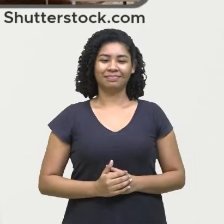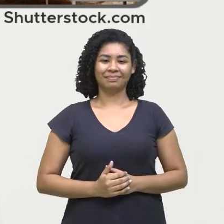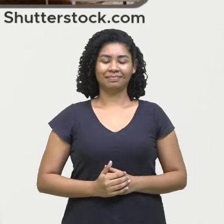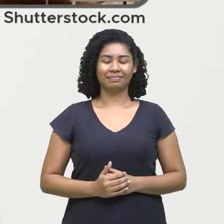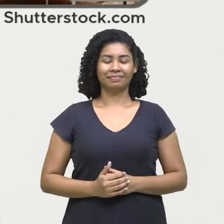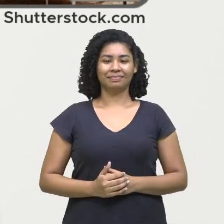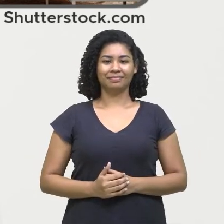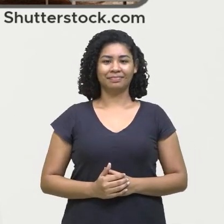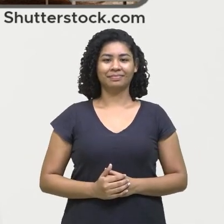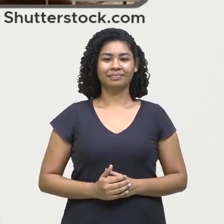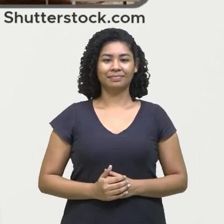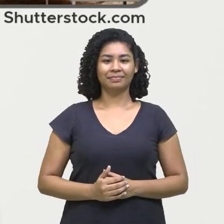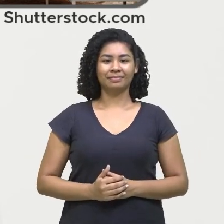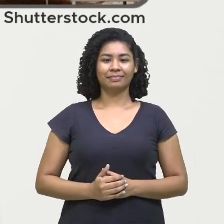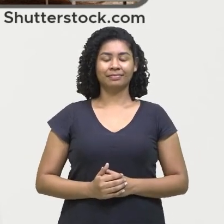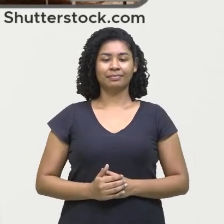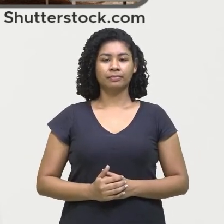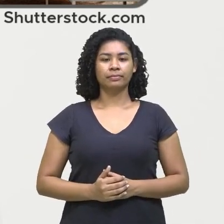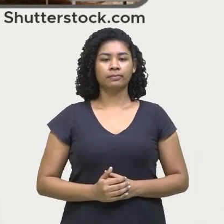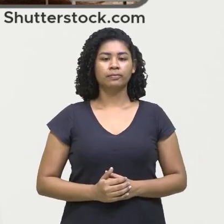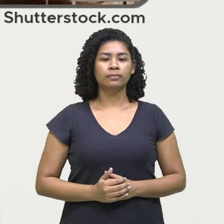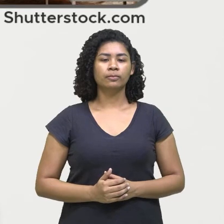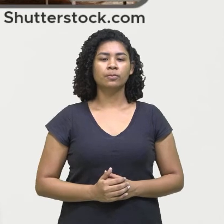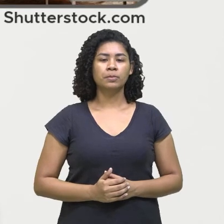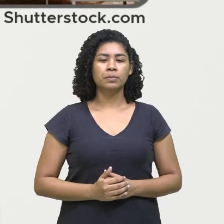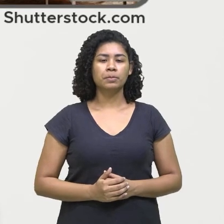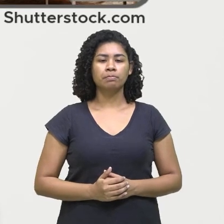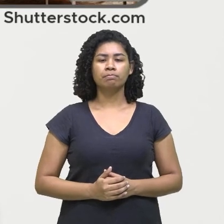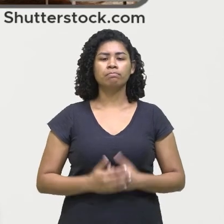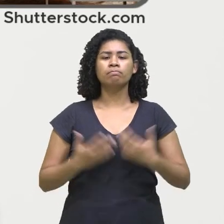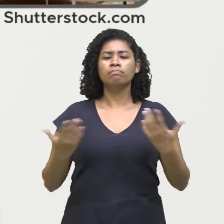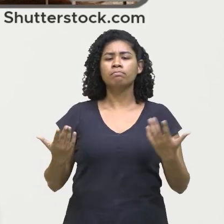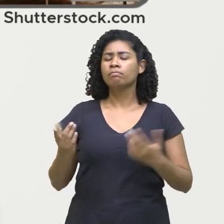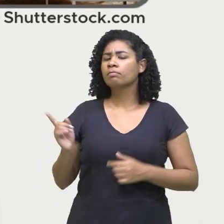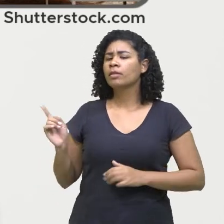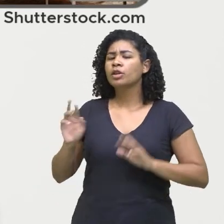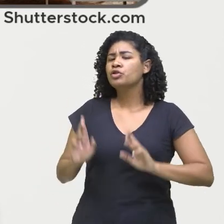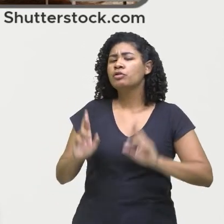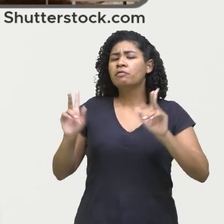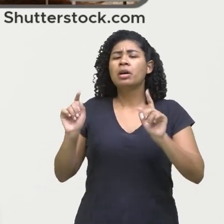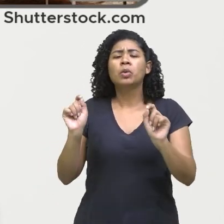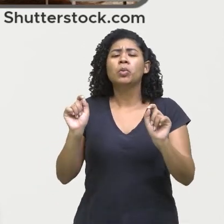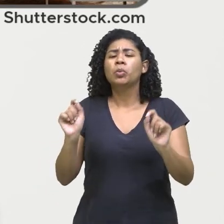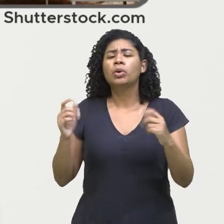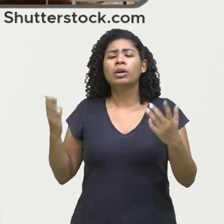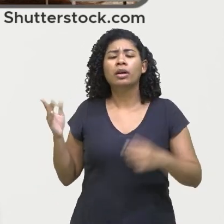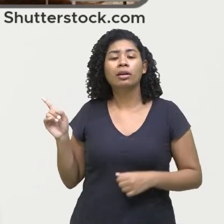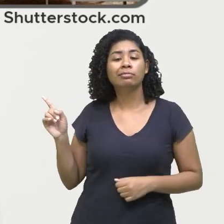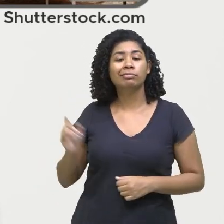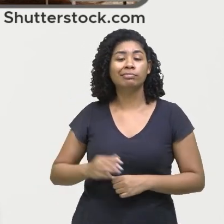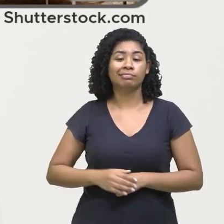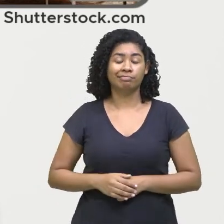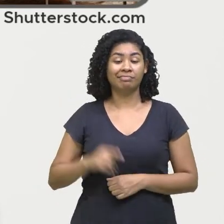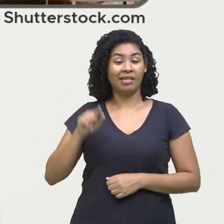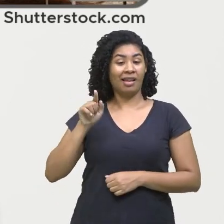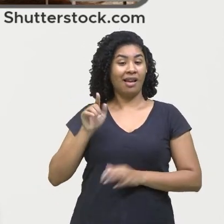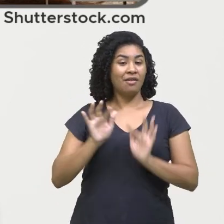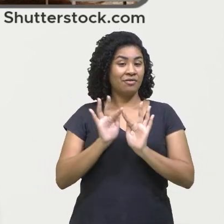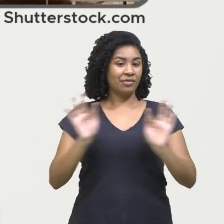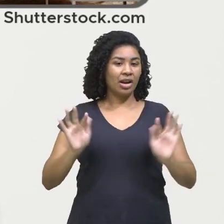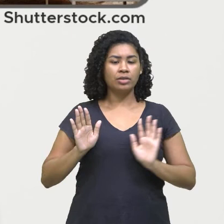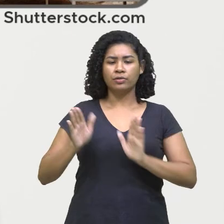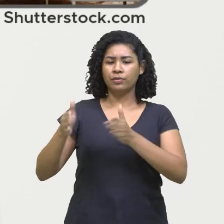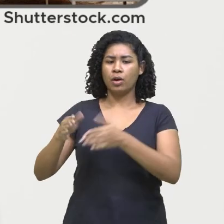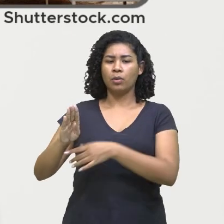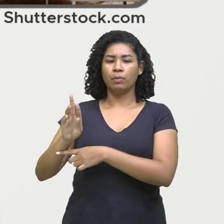a house on the beach. Então, o que diferenciou aqui, people, é que no caso, esta frase é o